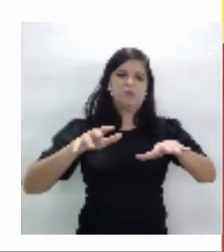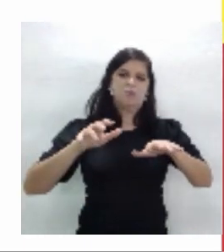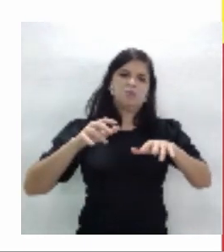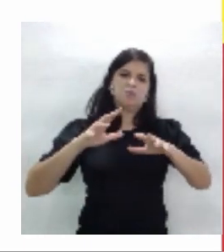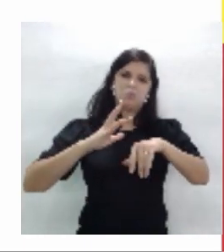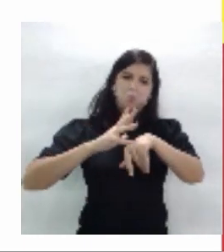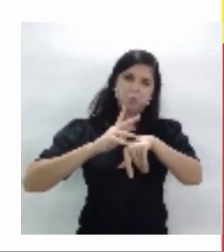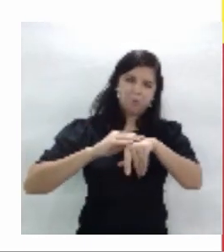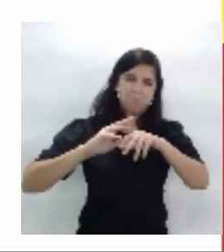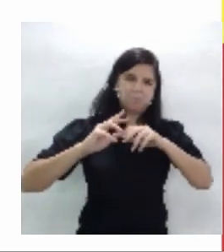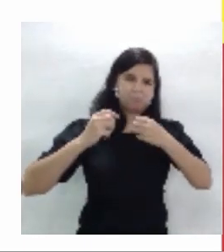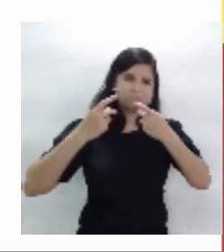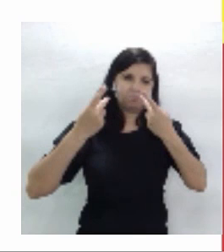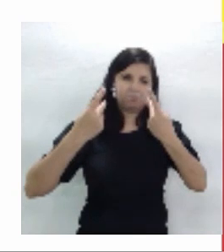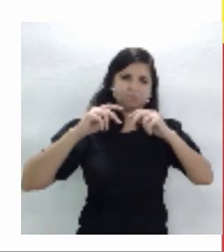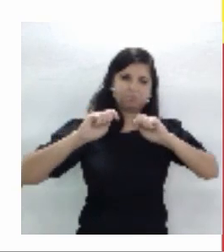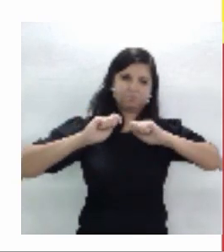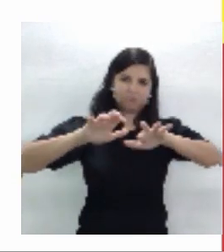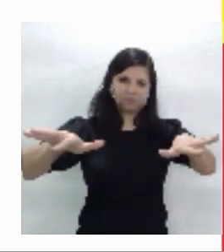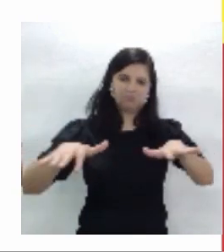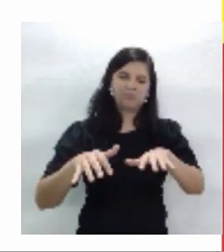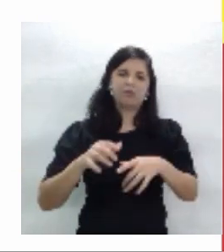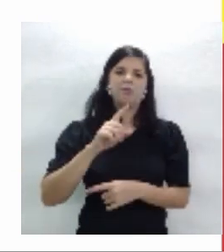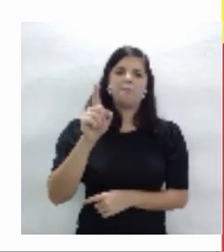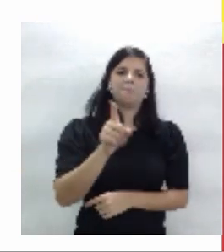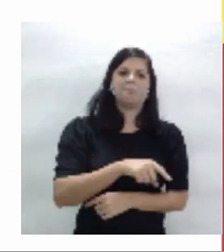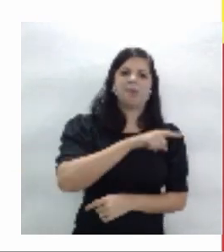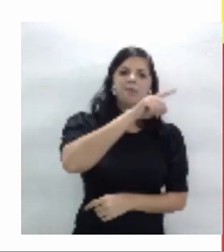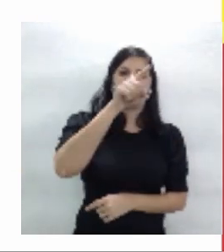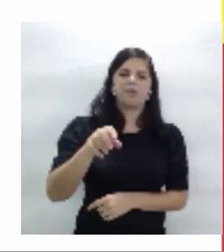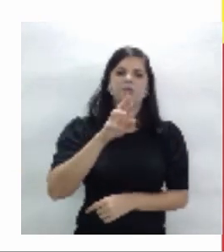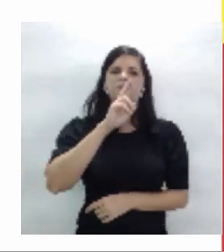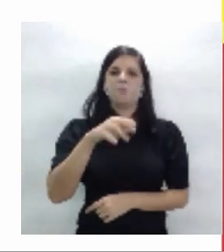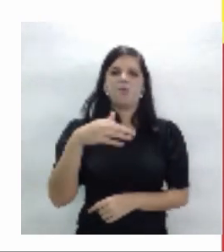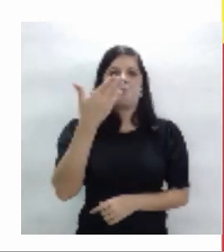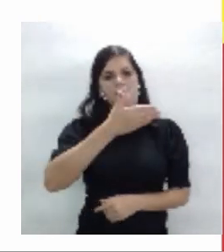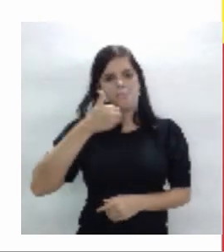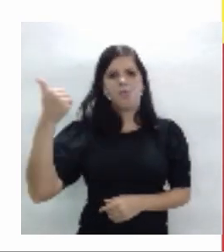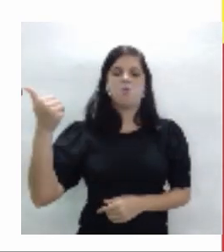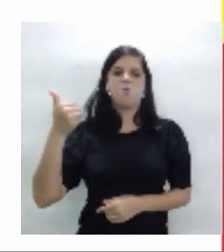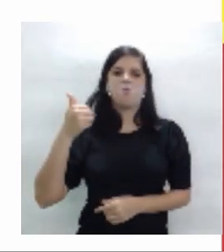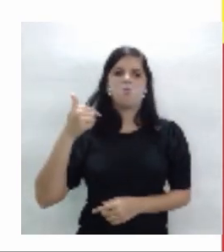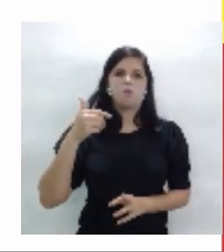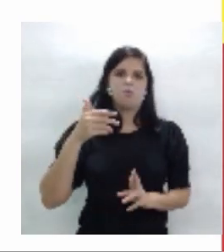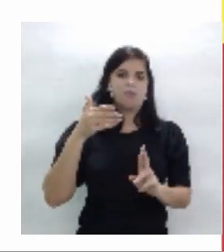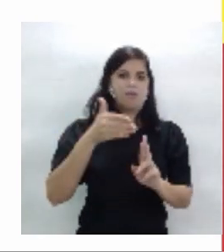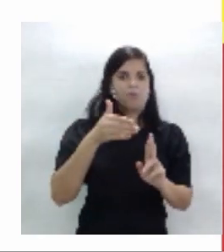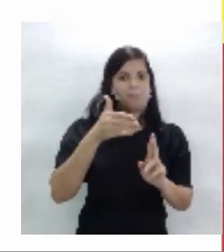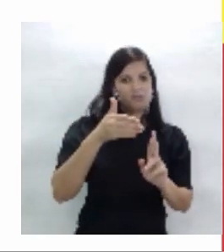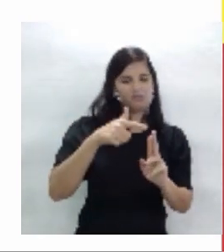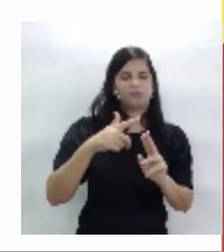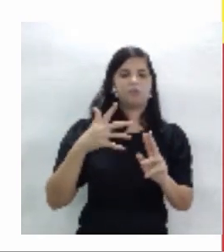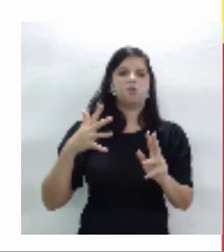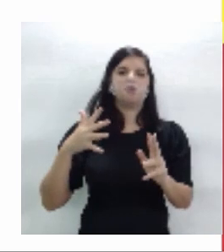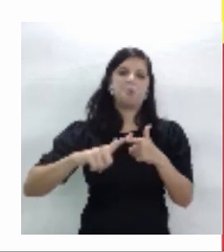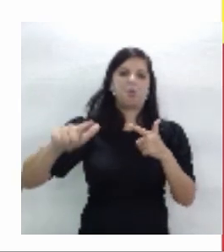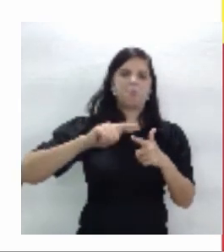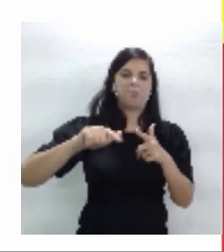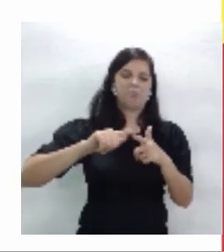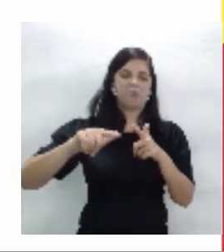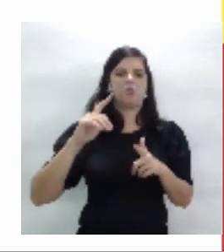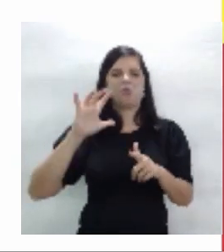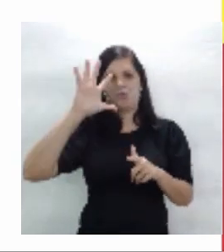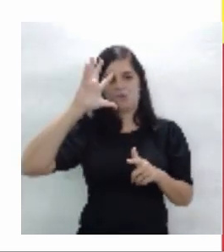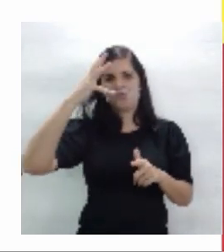doenças. Assinale a alternativa que melhor representa os impactos